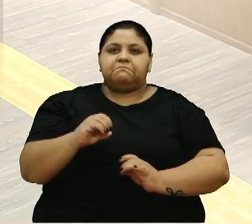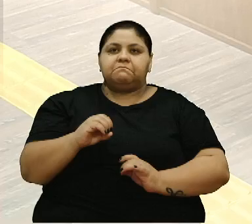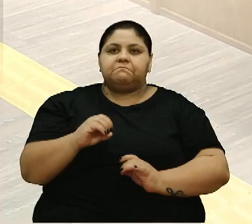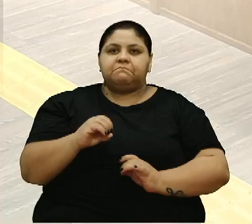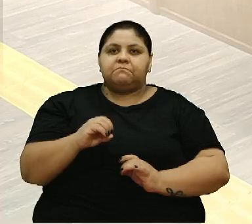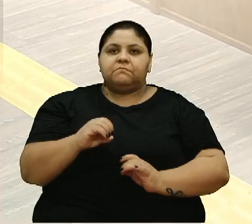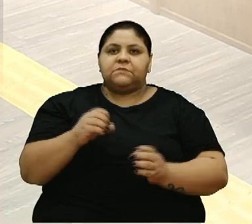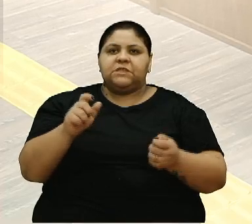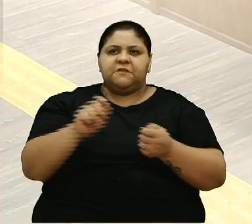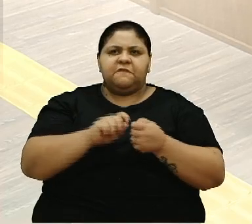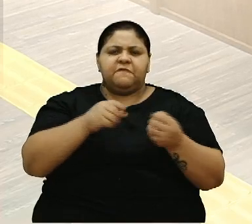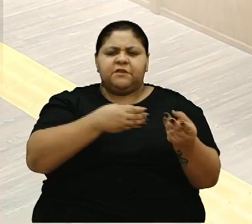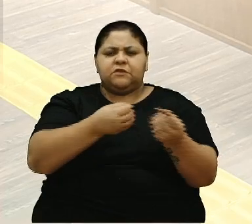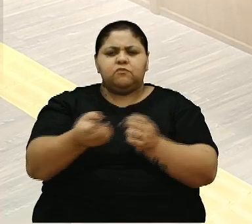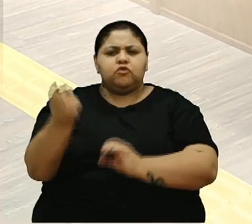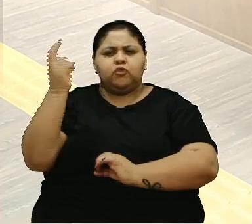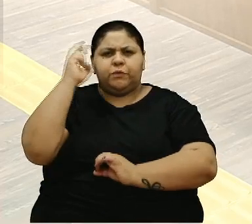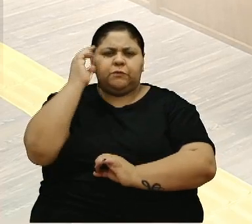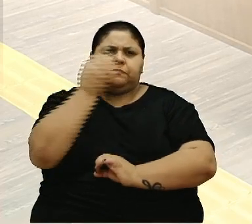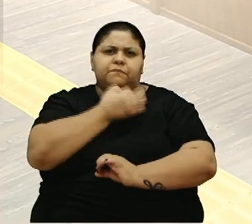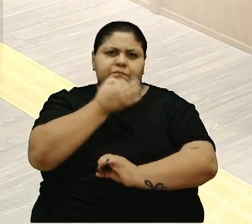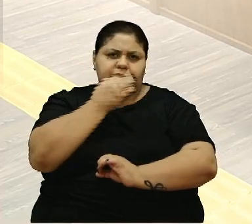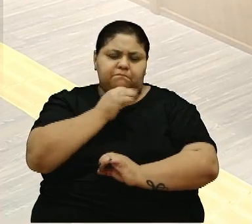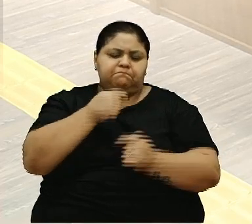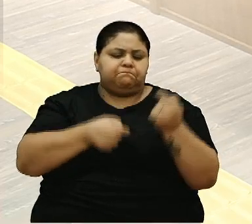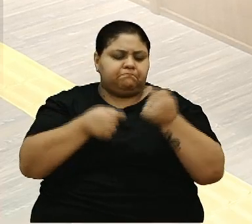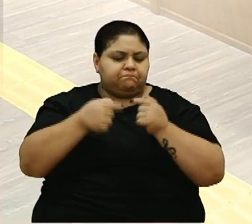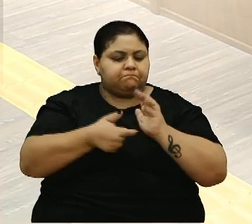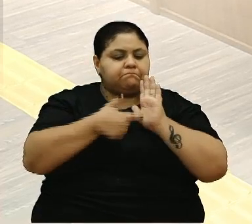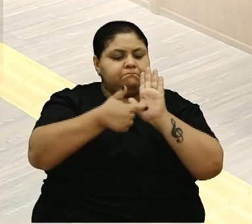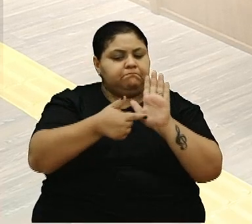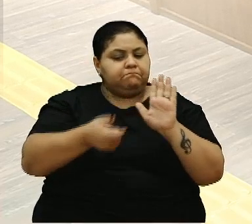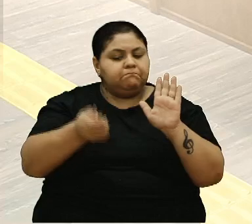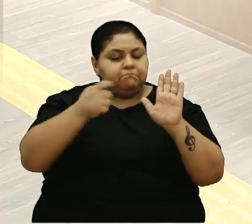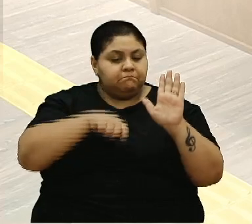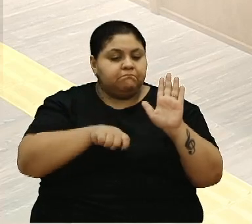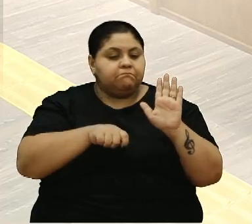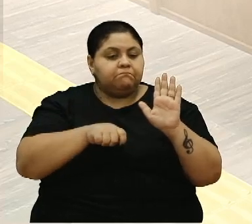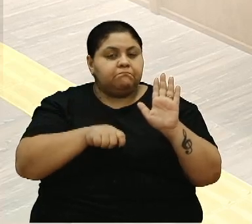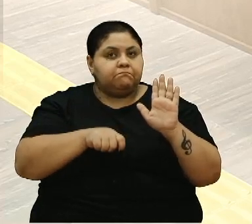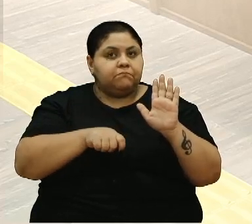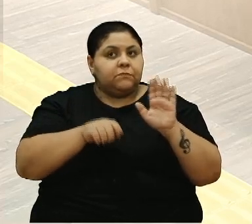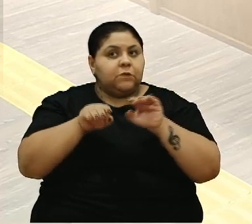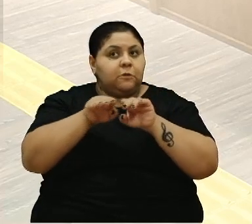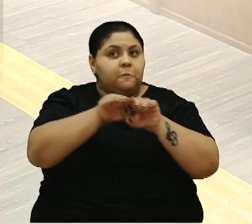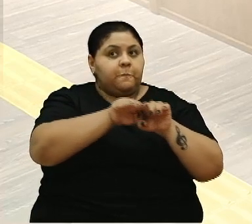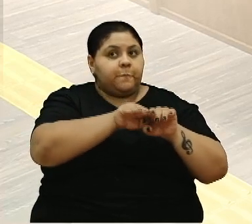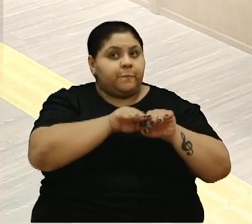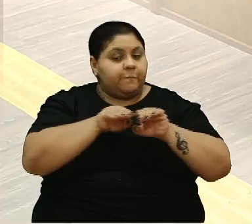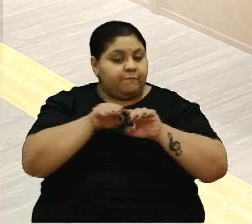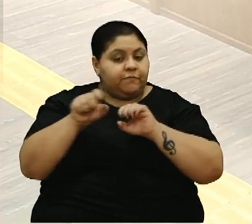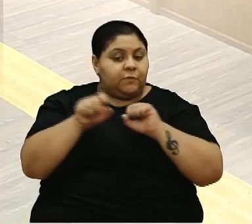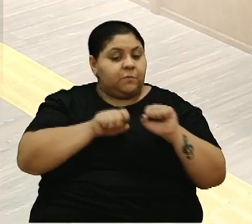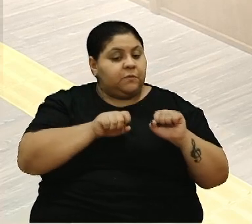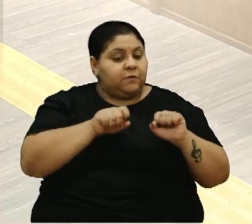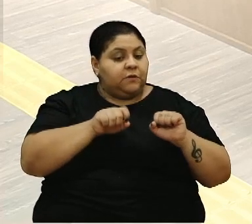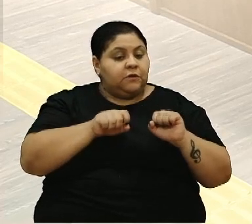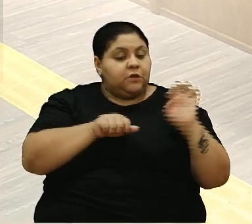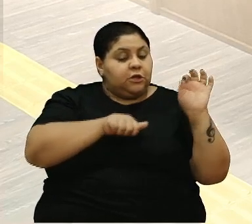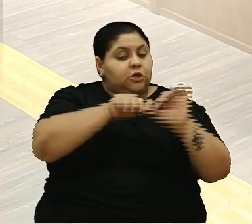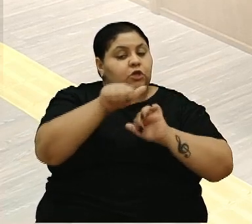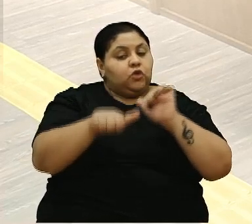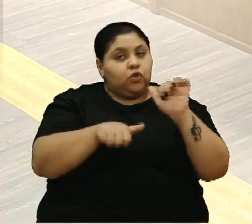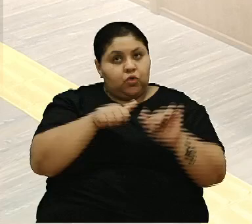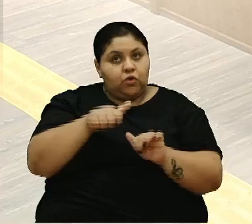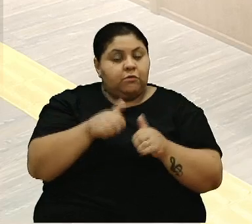cultura de Caxias do Sul. E esse debate mostrou que nós precisamos estar culturalmente equilibrado para poder fazer boas modificações,